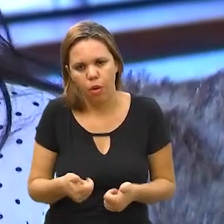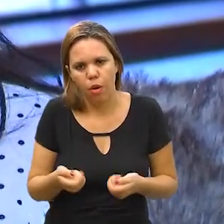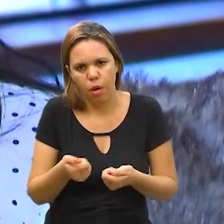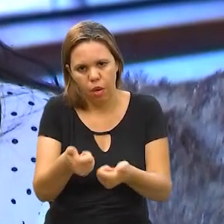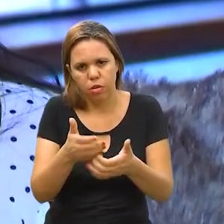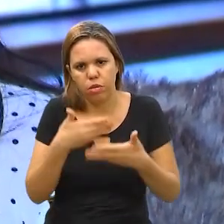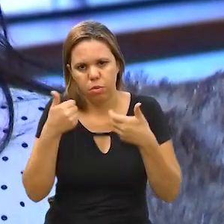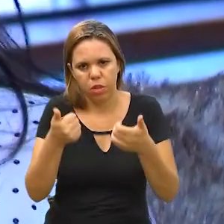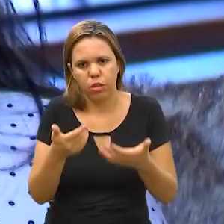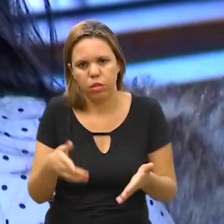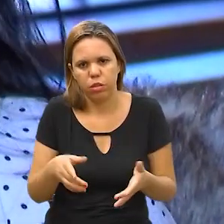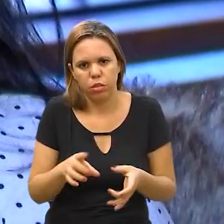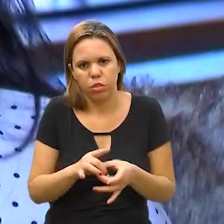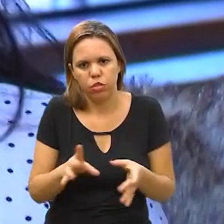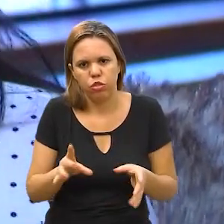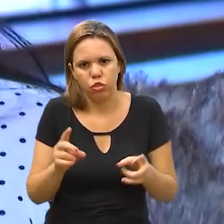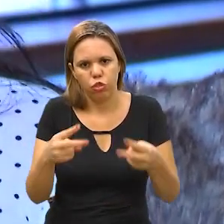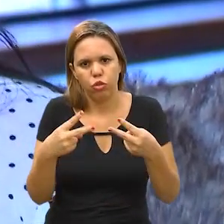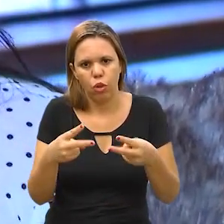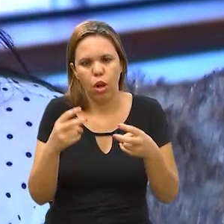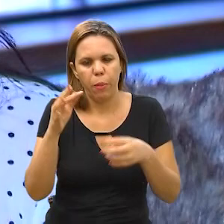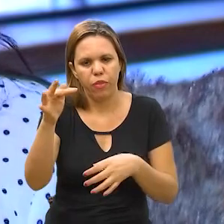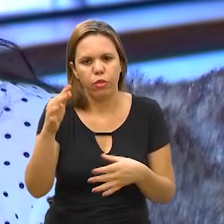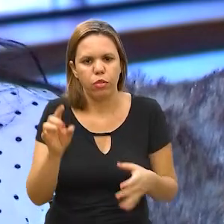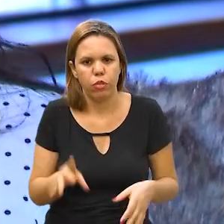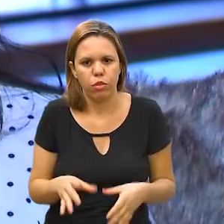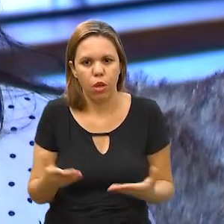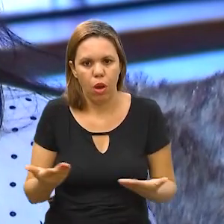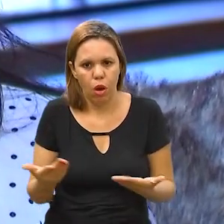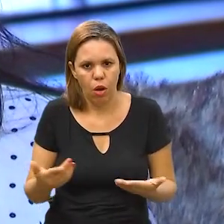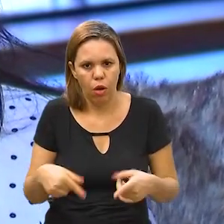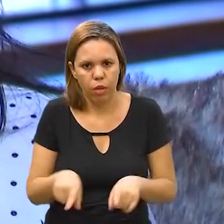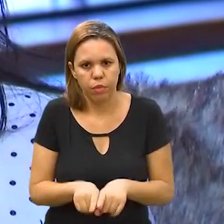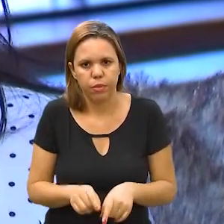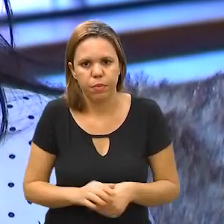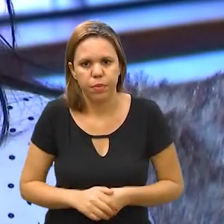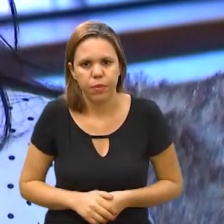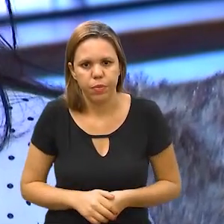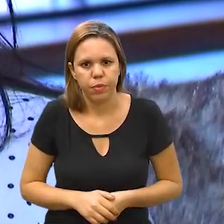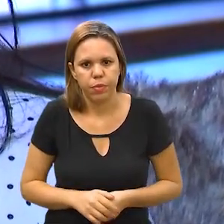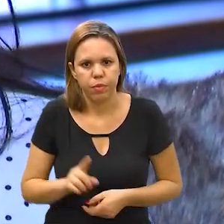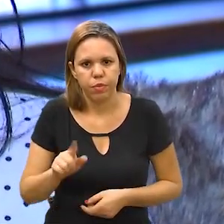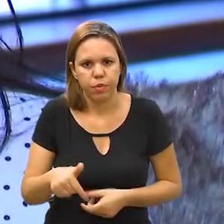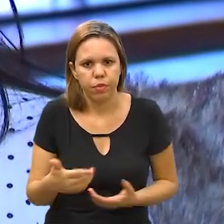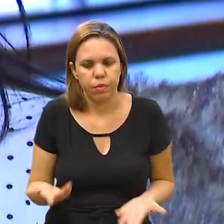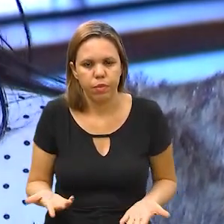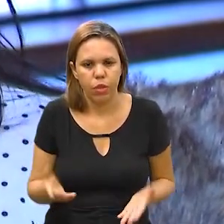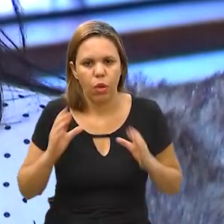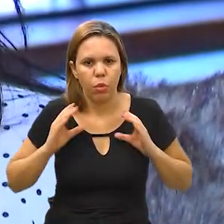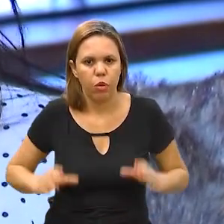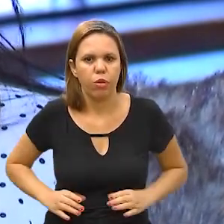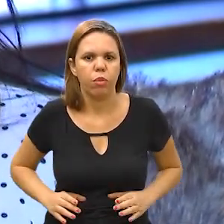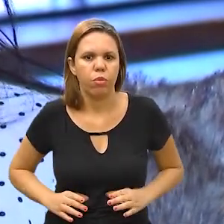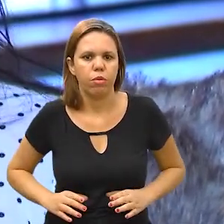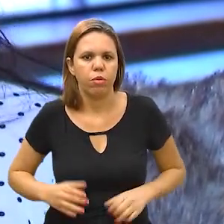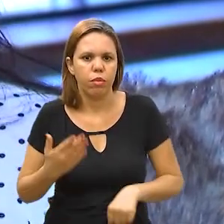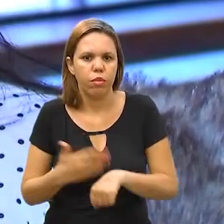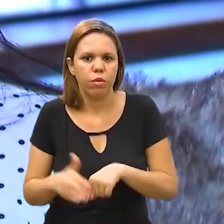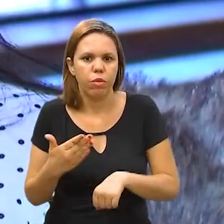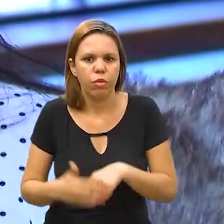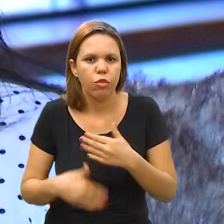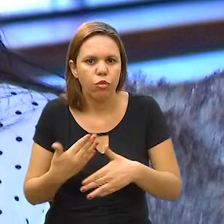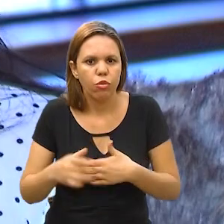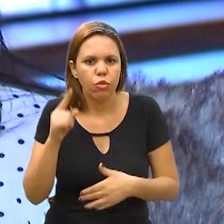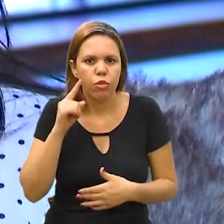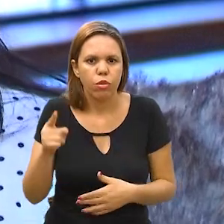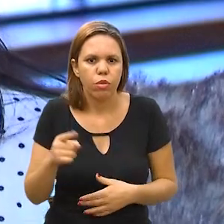o seu melhor, para deixar de olhar só para o futuro e olhar para o presente. Então é um comportamento que se treina no dia a